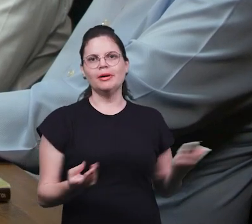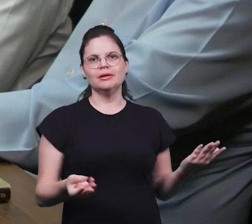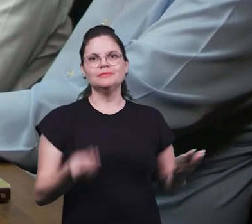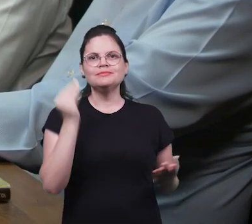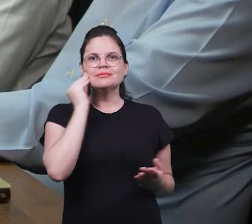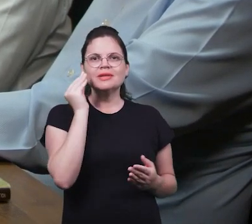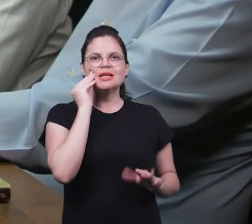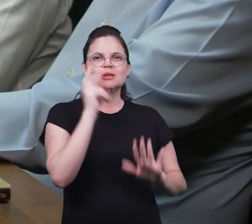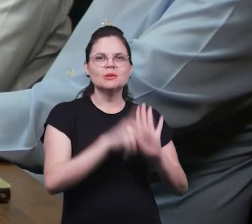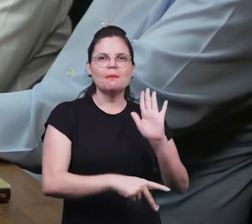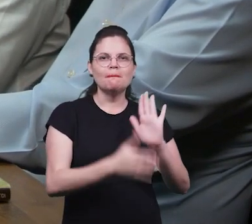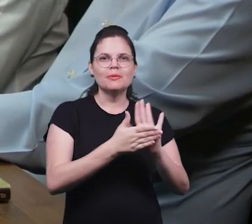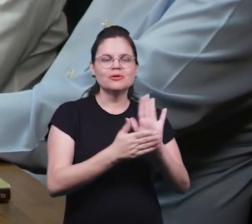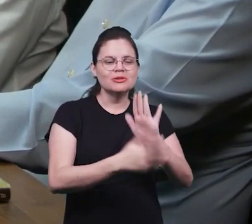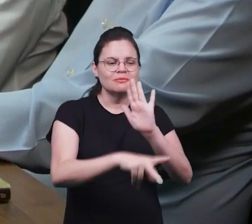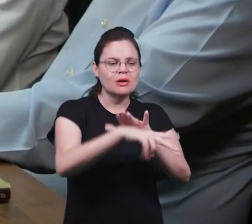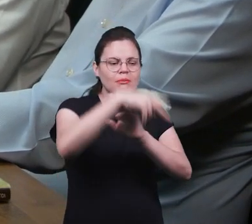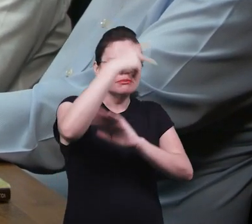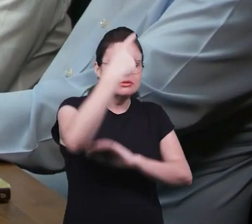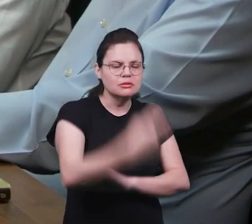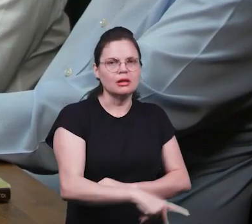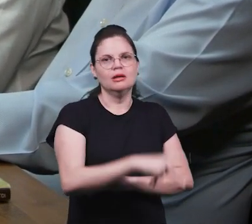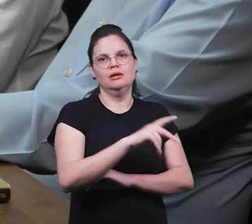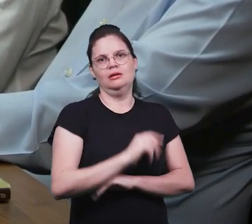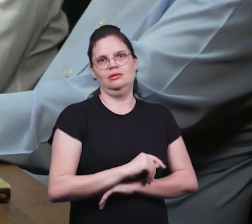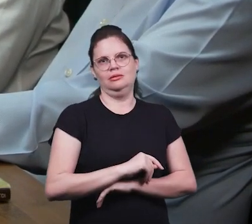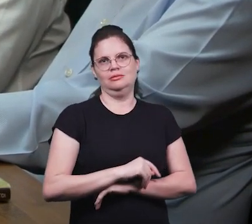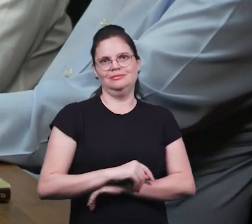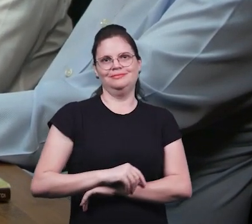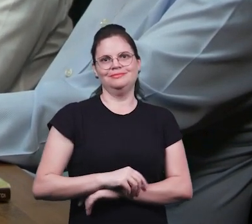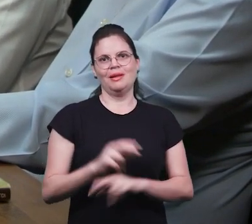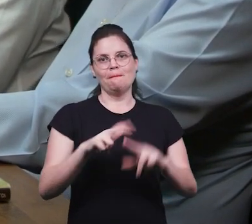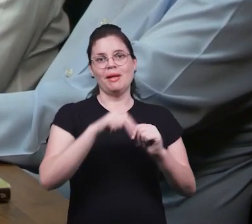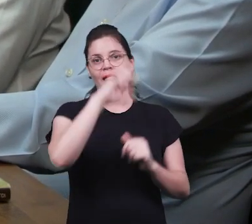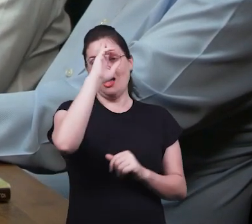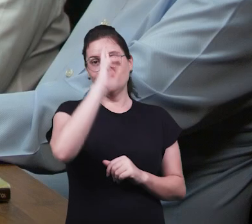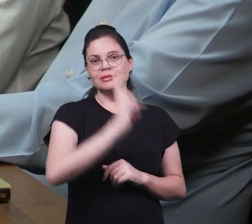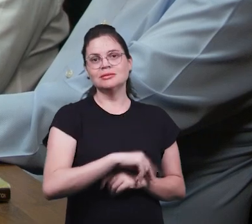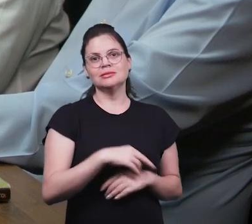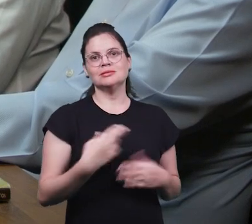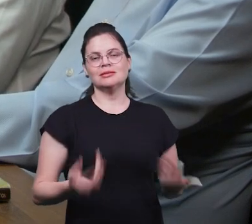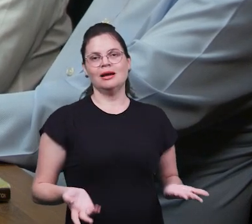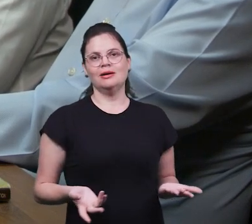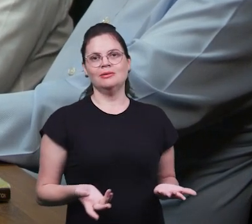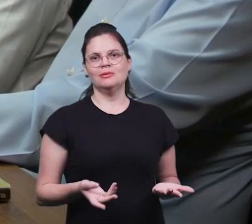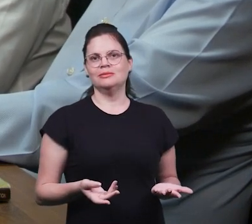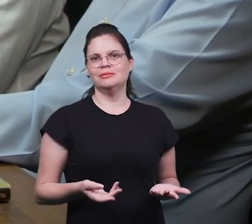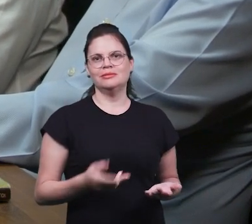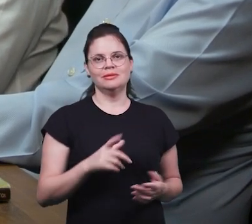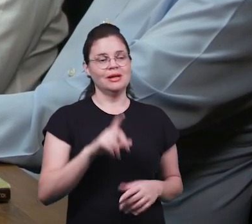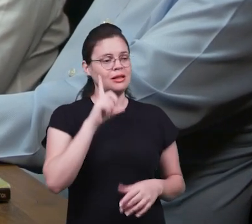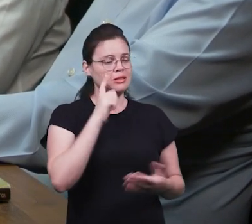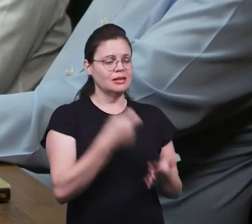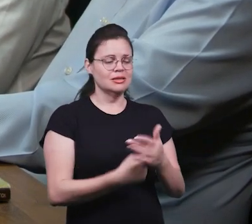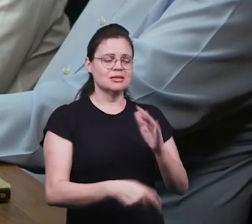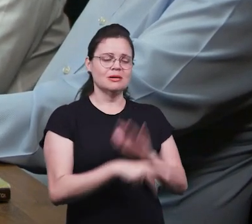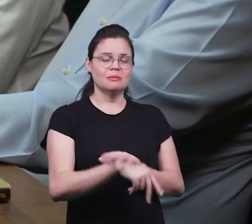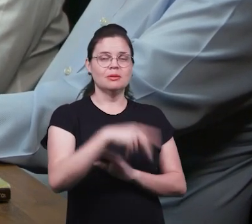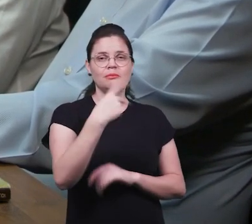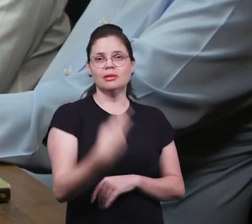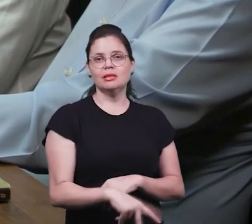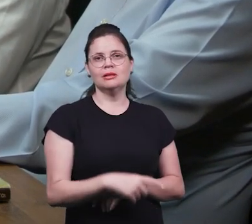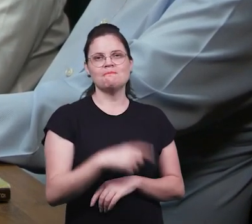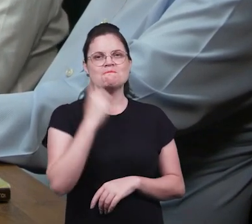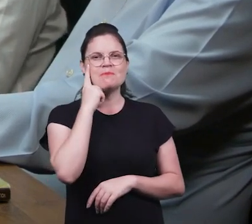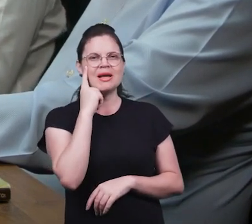de salvação, que nós vamos entrar agora, né? Projeto de salvação da razão do homem, da escolha do homem, do que ele pensa, que ele